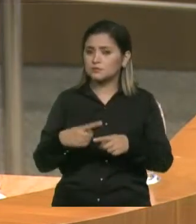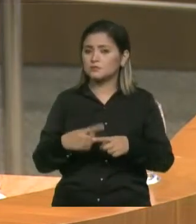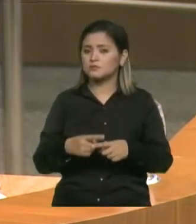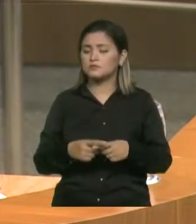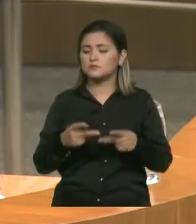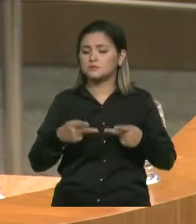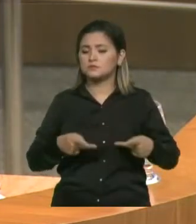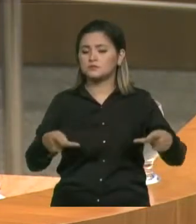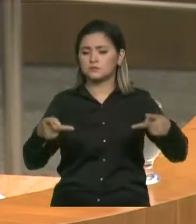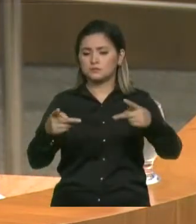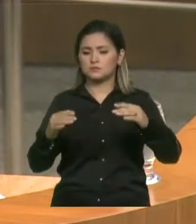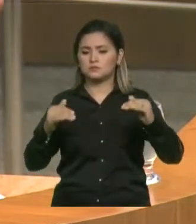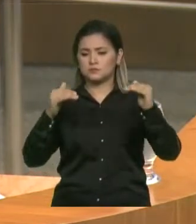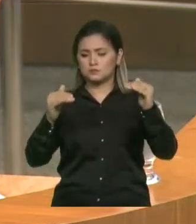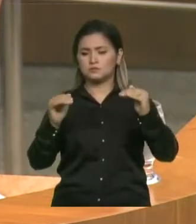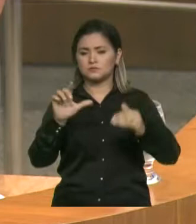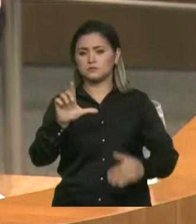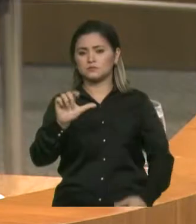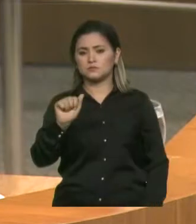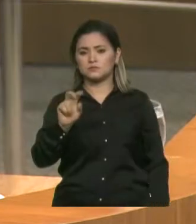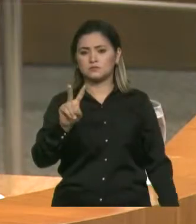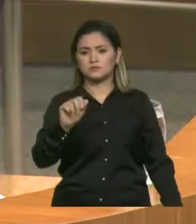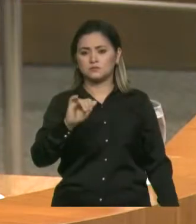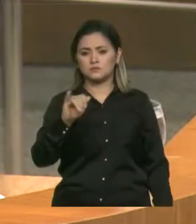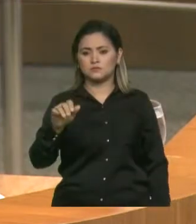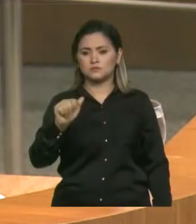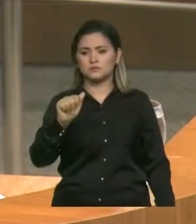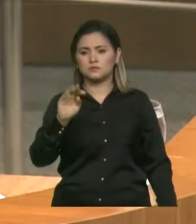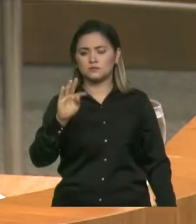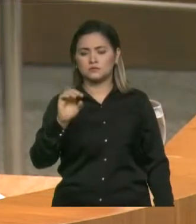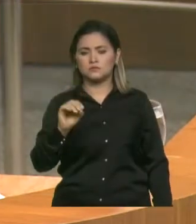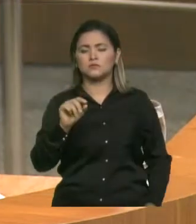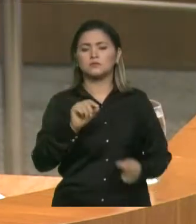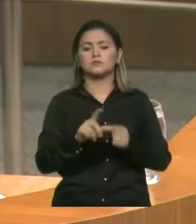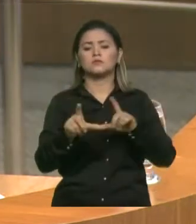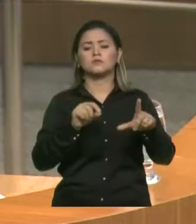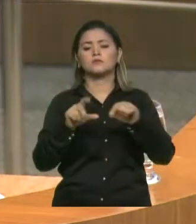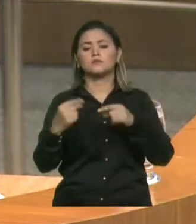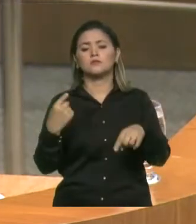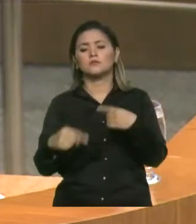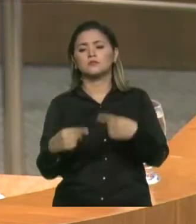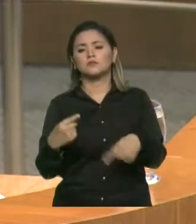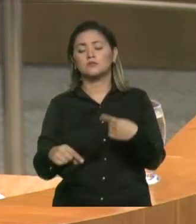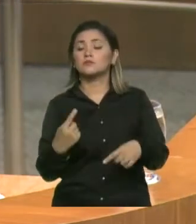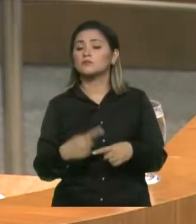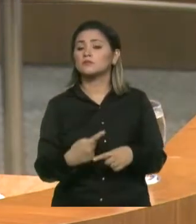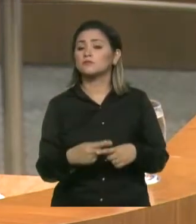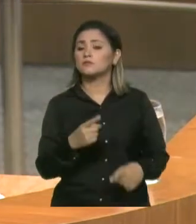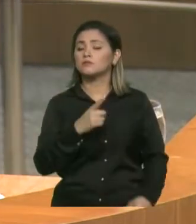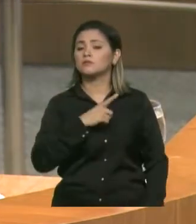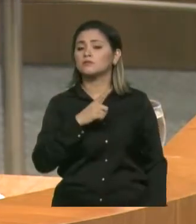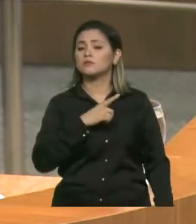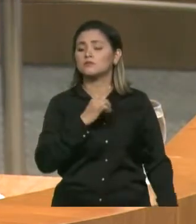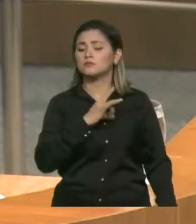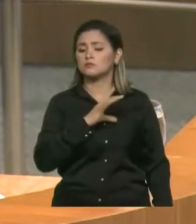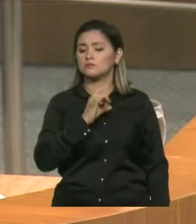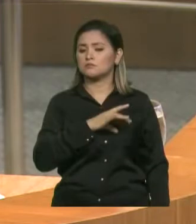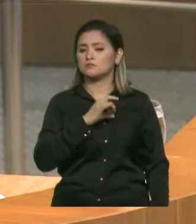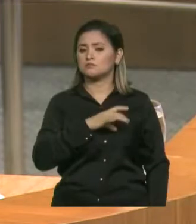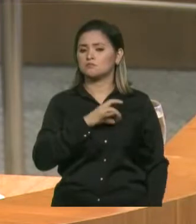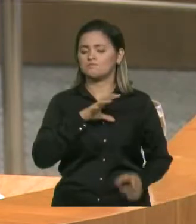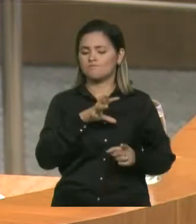decisão política, com medo de ficarem, temendo de ficarem desmoralizados